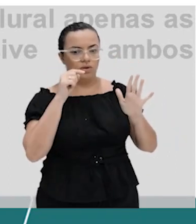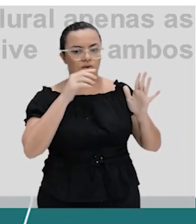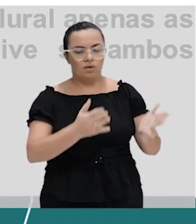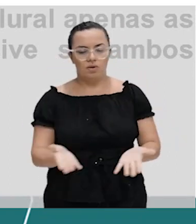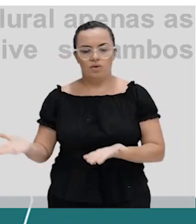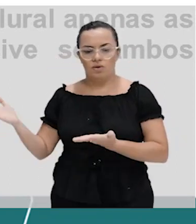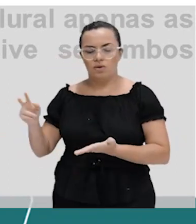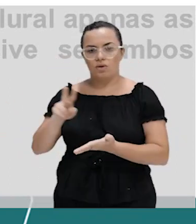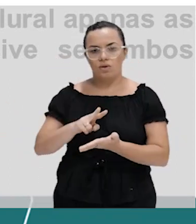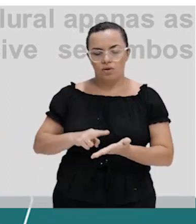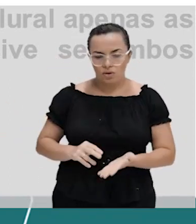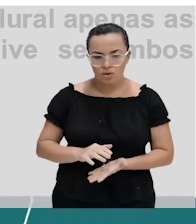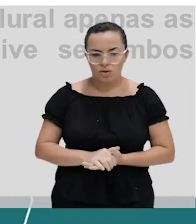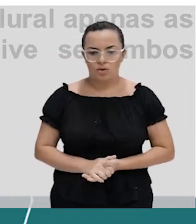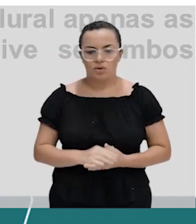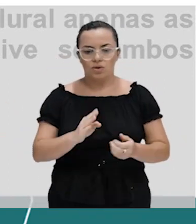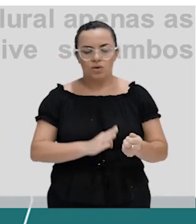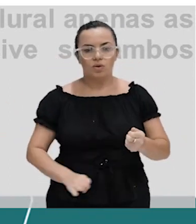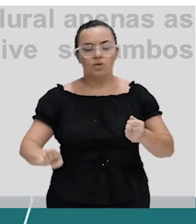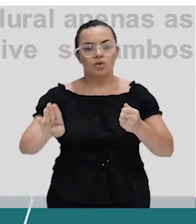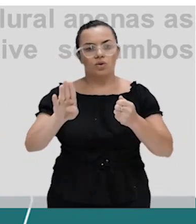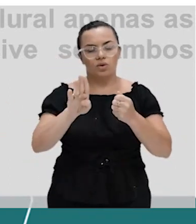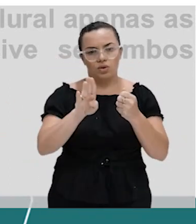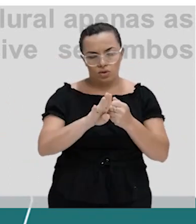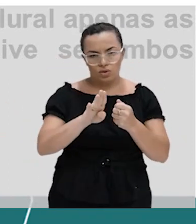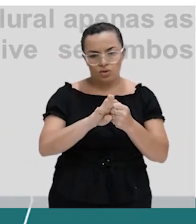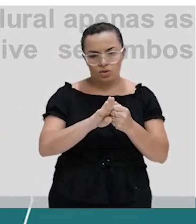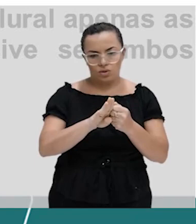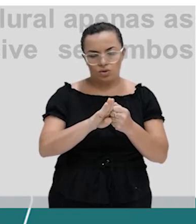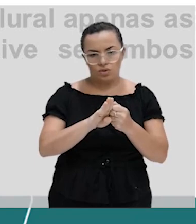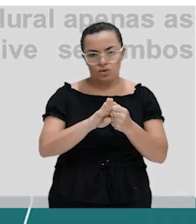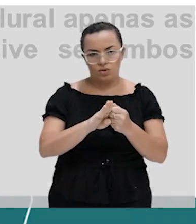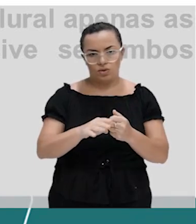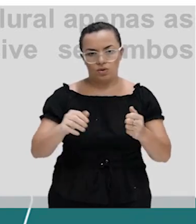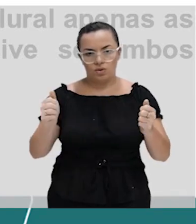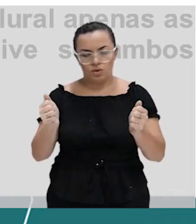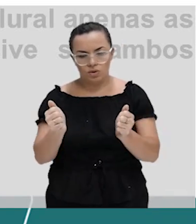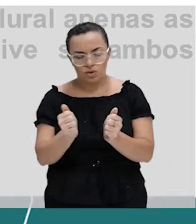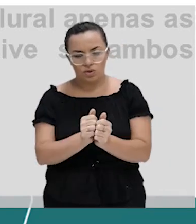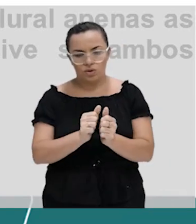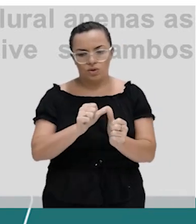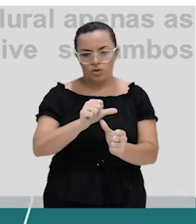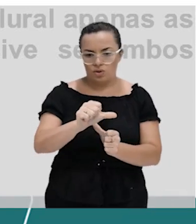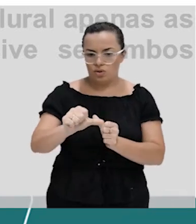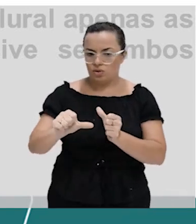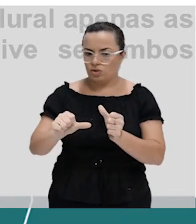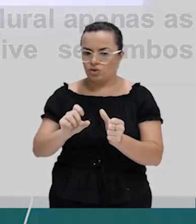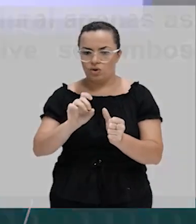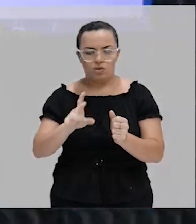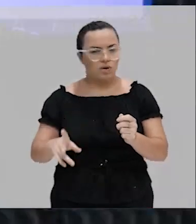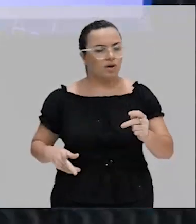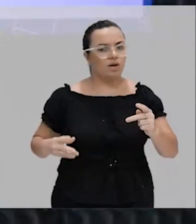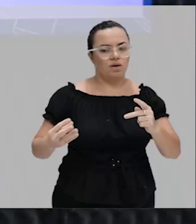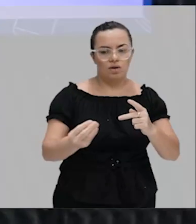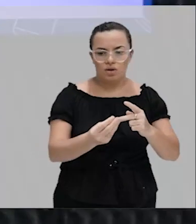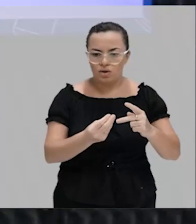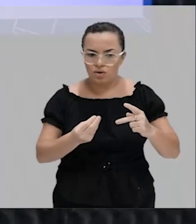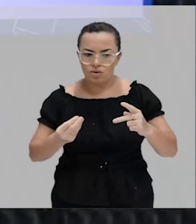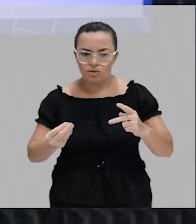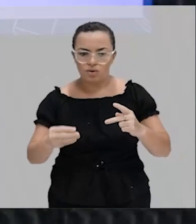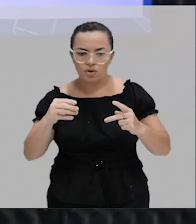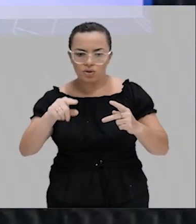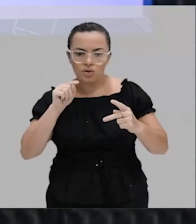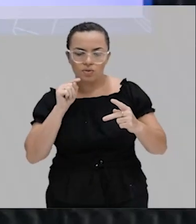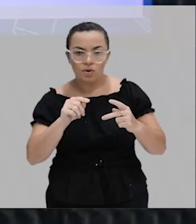para o plural apenas as palavras que forem substantivo ou adjetivo, inclusive se ambos estiverem